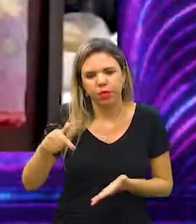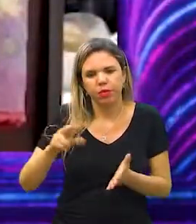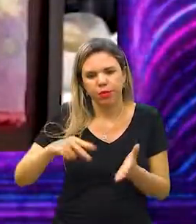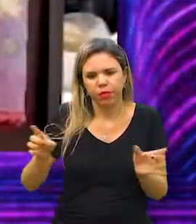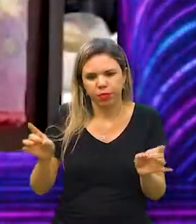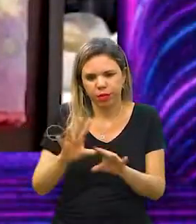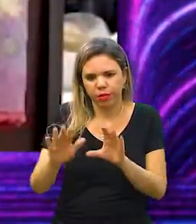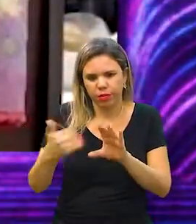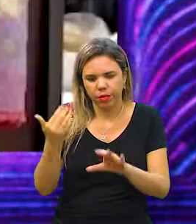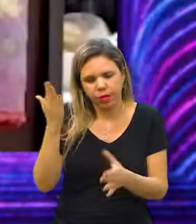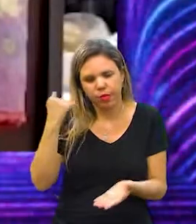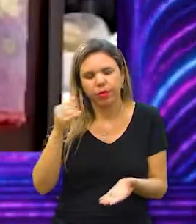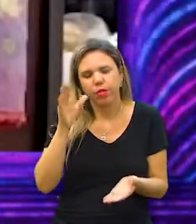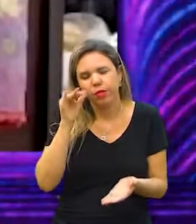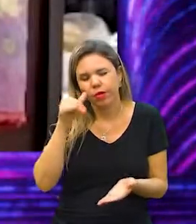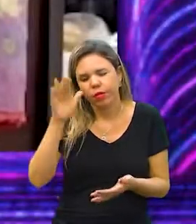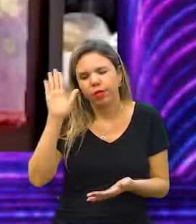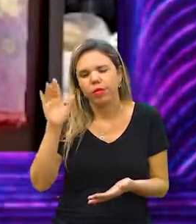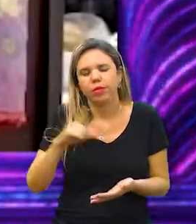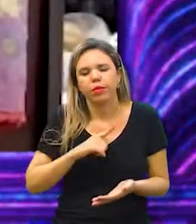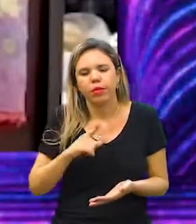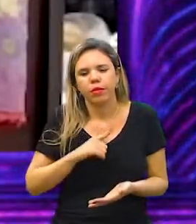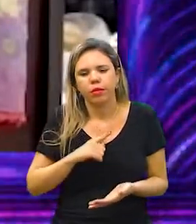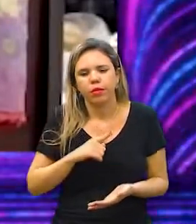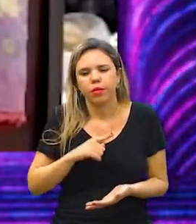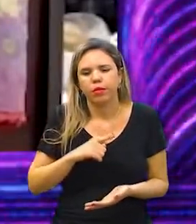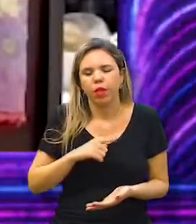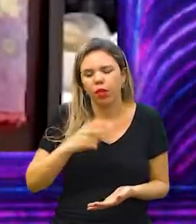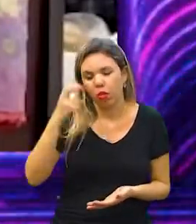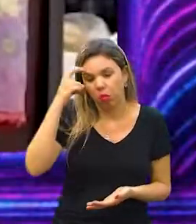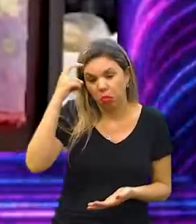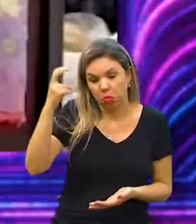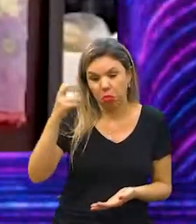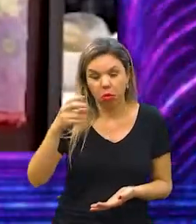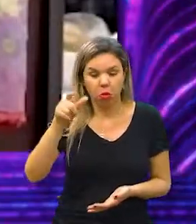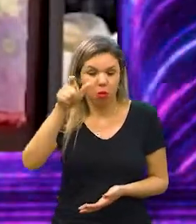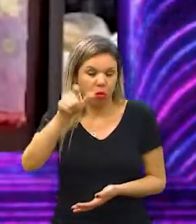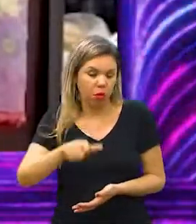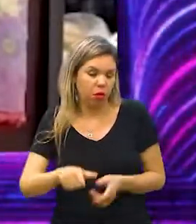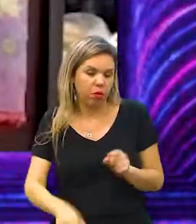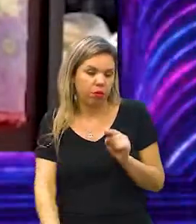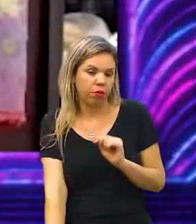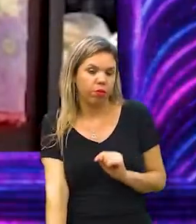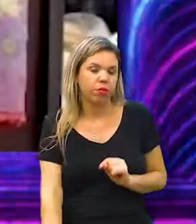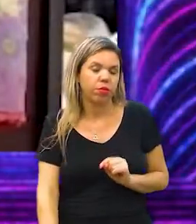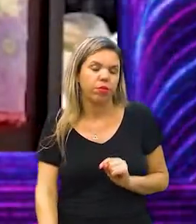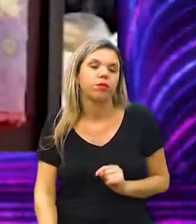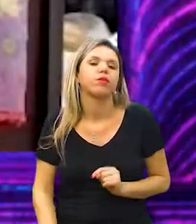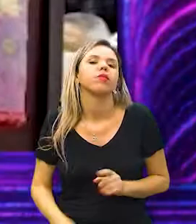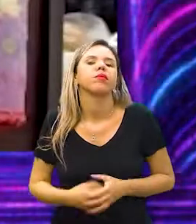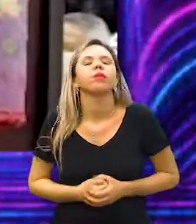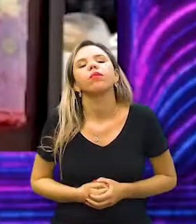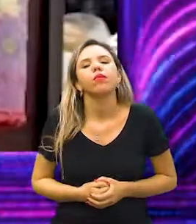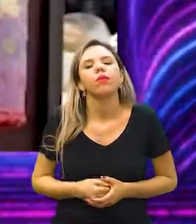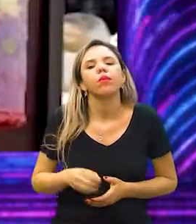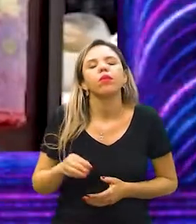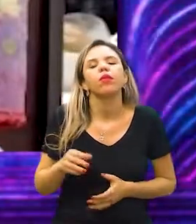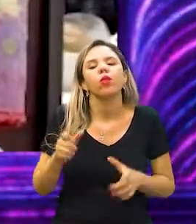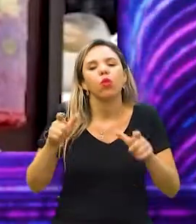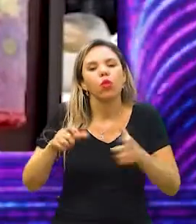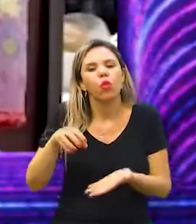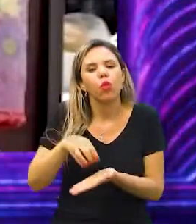né, depois que leem, elas querem saber mais, que tem o nerd que fica lá né,